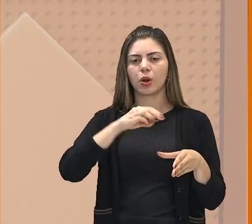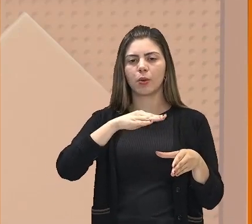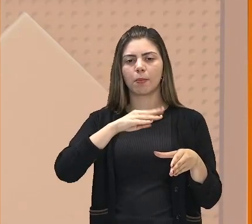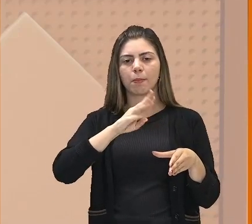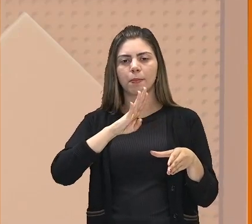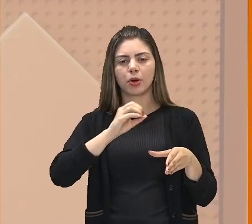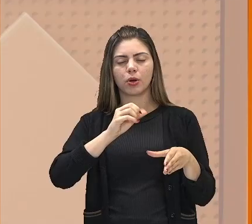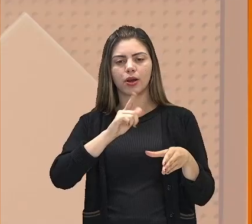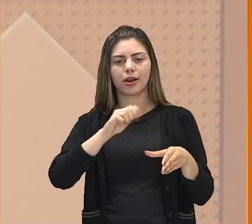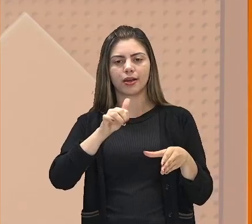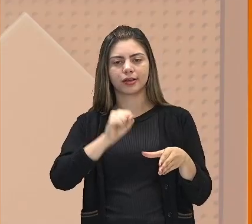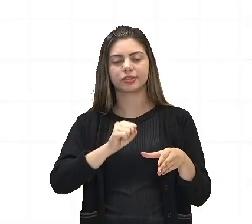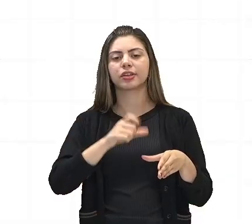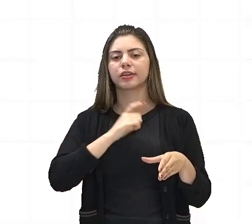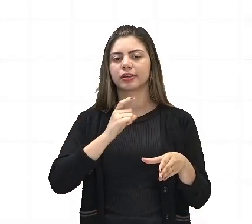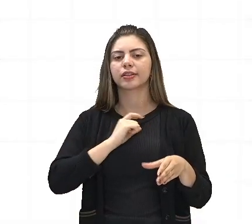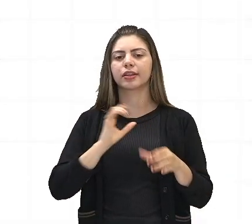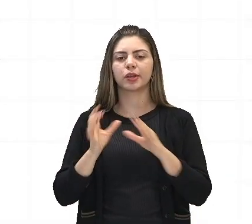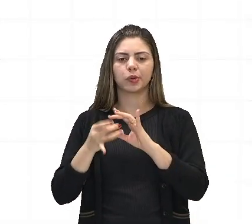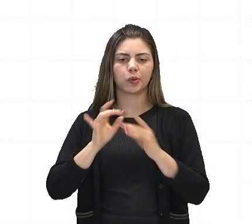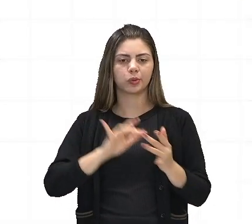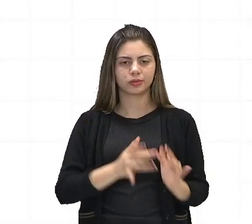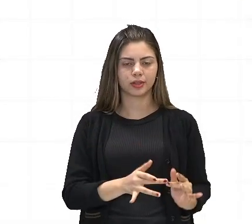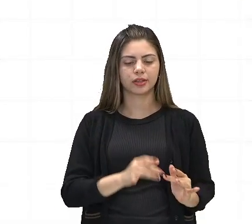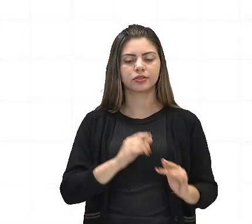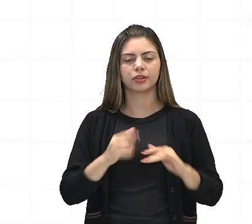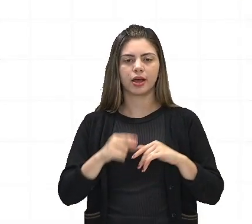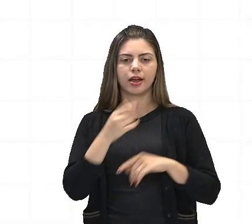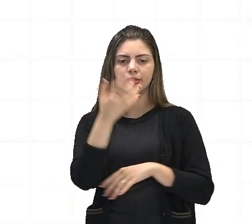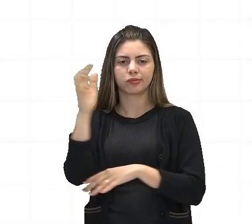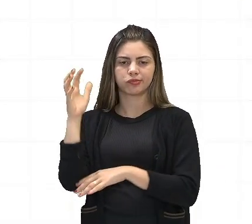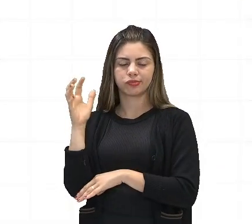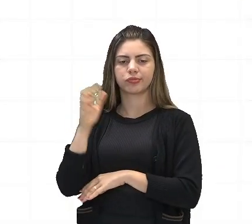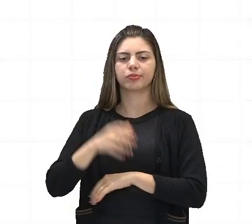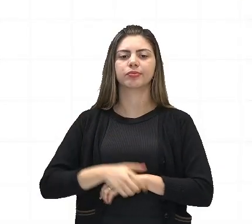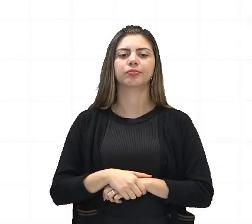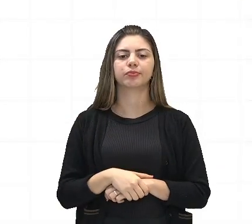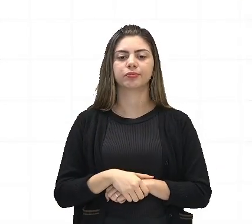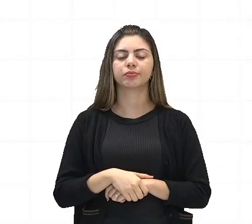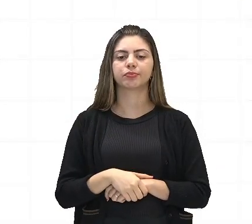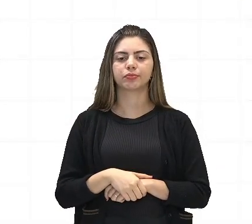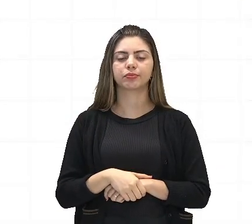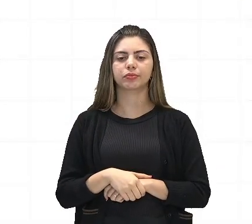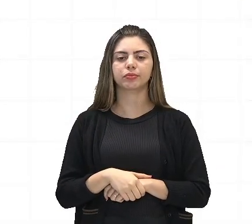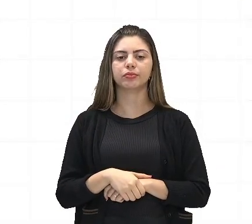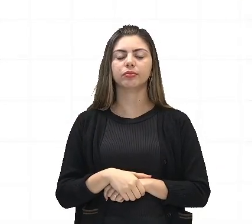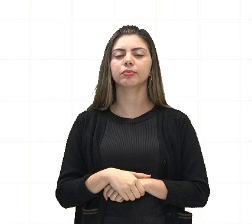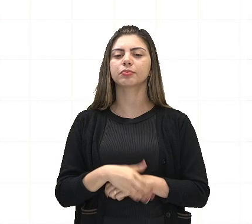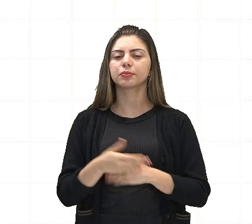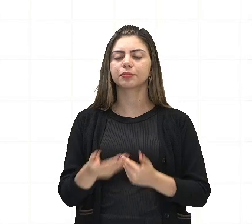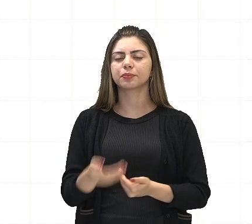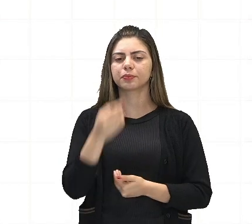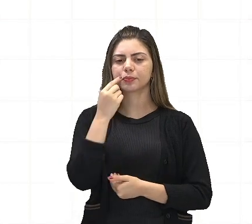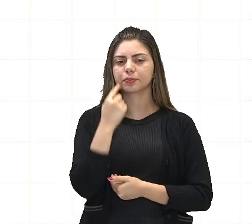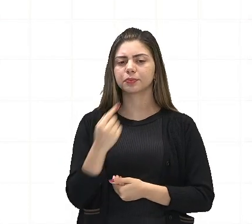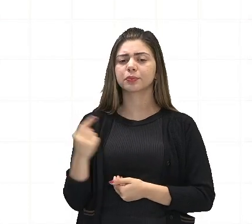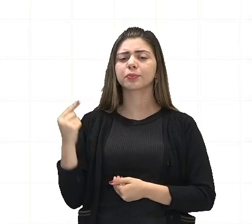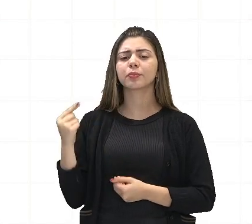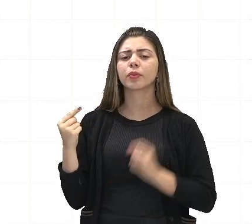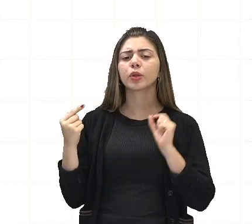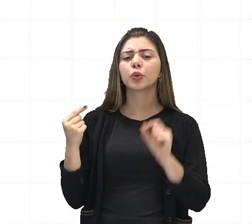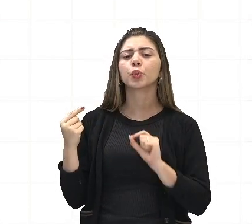do território da floresta amazônica. Dando continuidade, vamos observar aí, né, que nós temos a